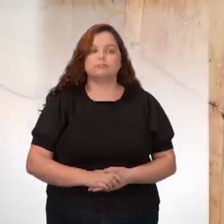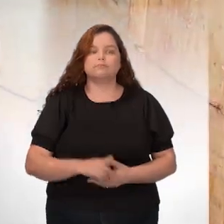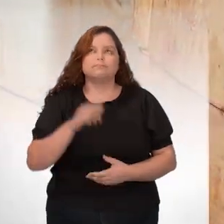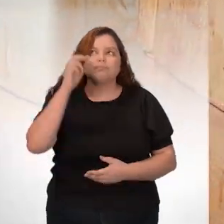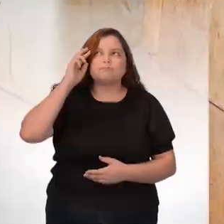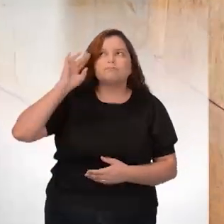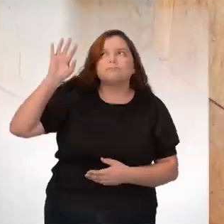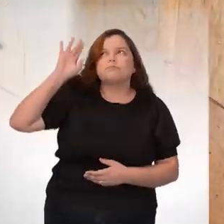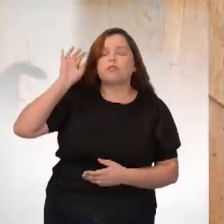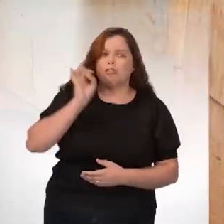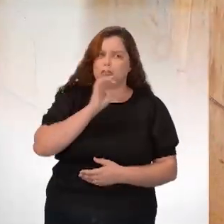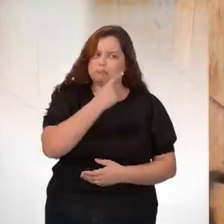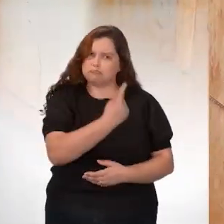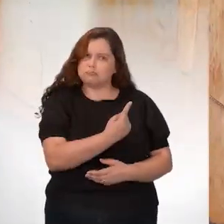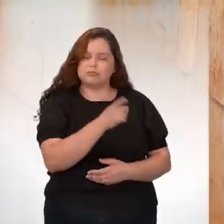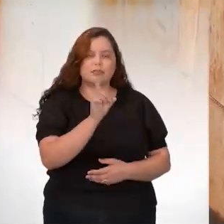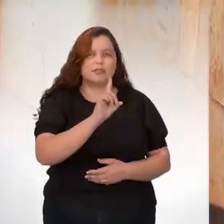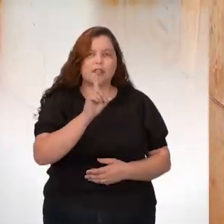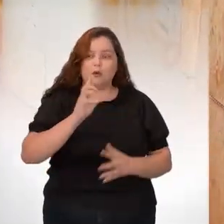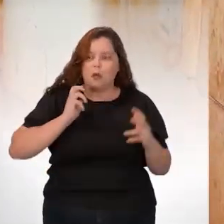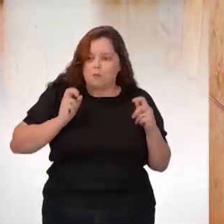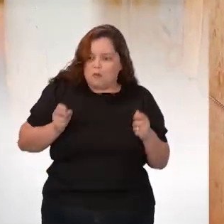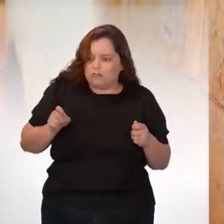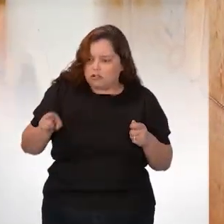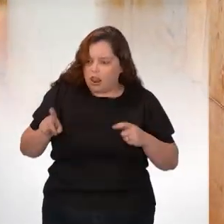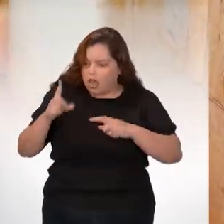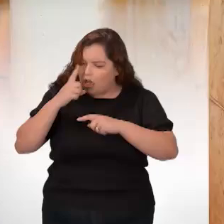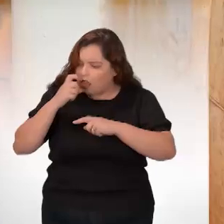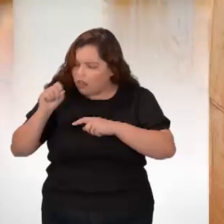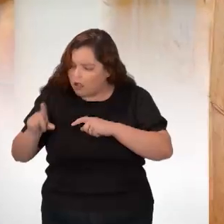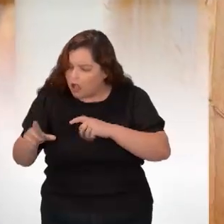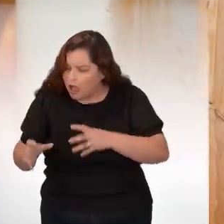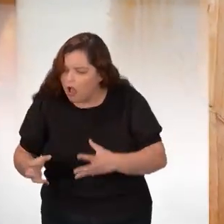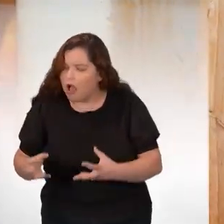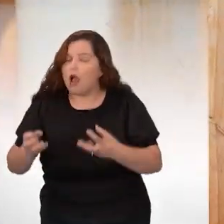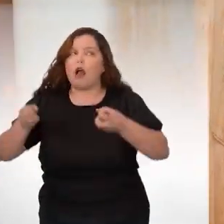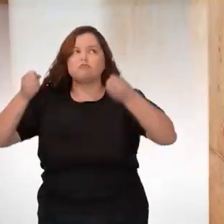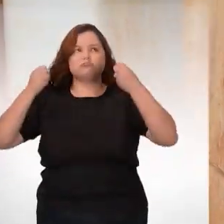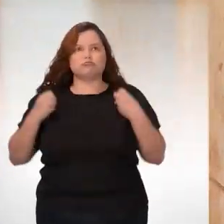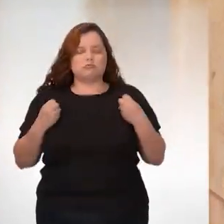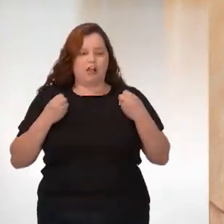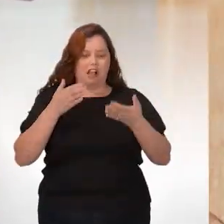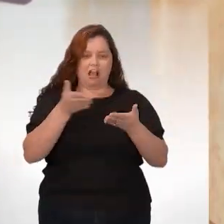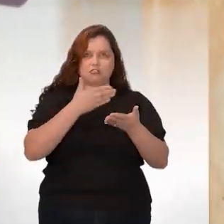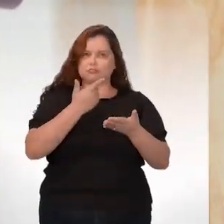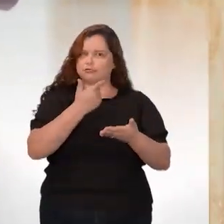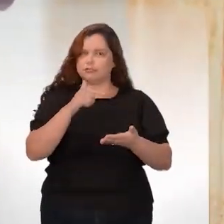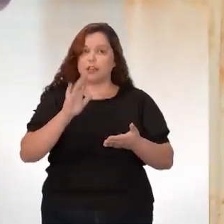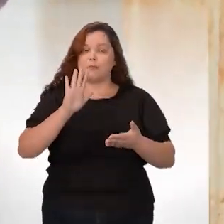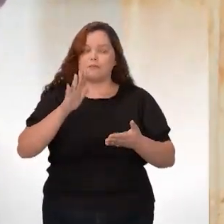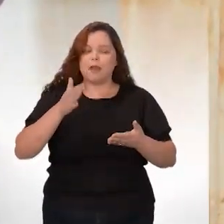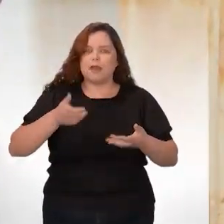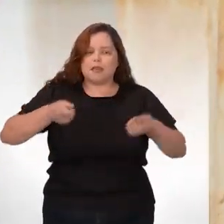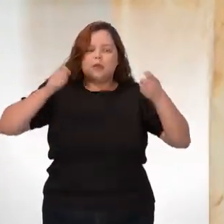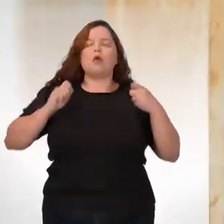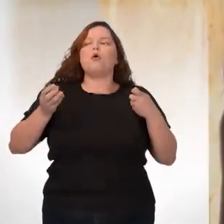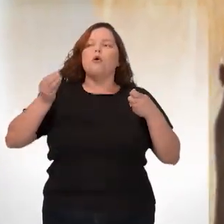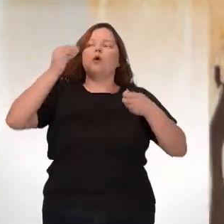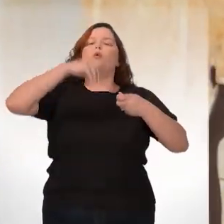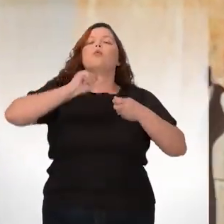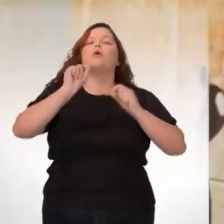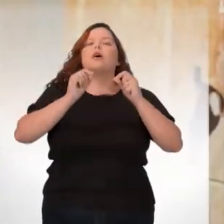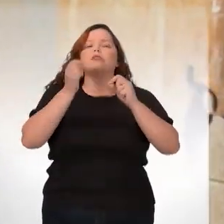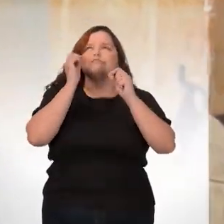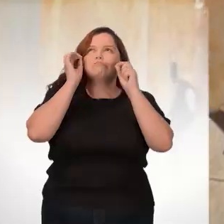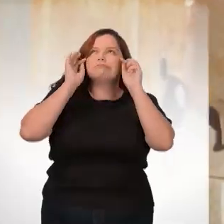Esse sonho não é só dela. A mochila encontrada no lixo pela Gabi não tem livros ou cadernos, mas carrega o desejo do